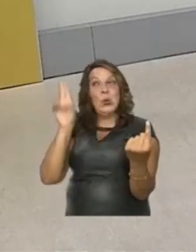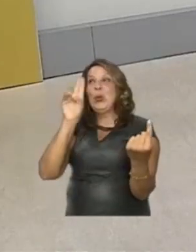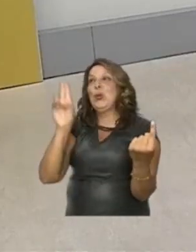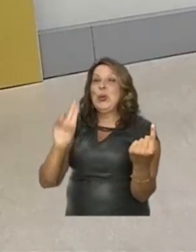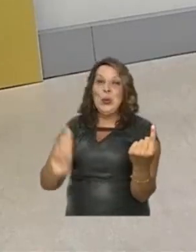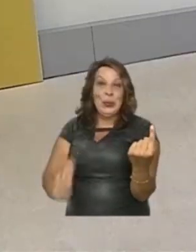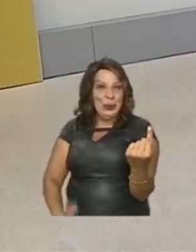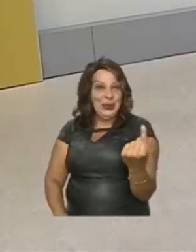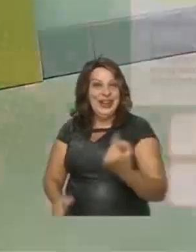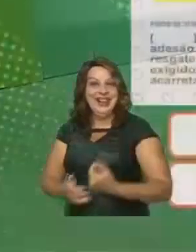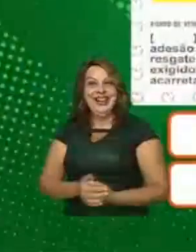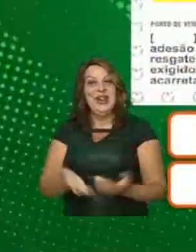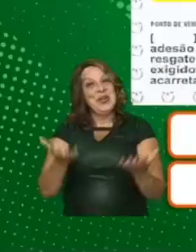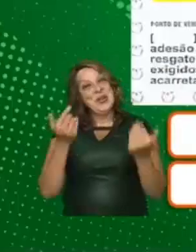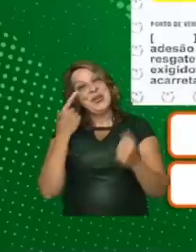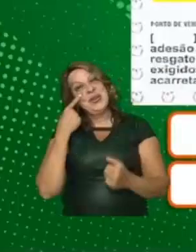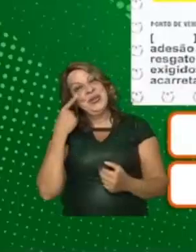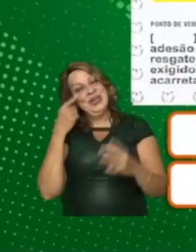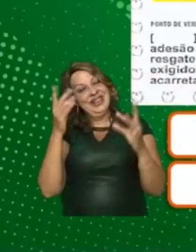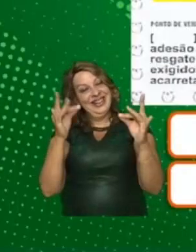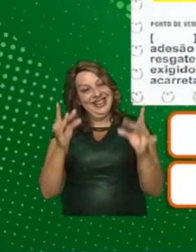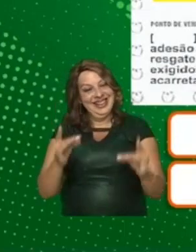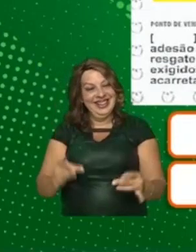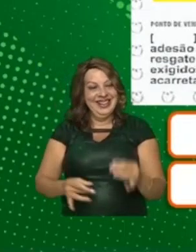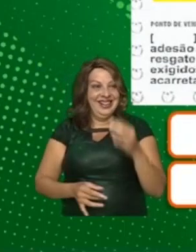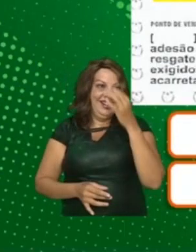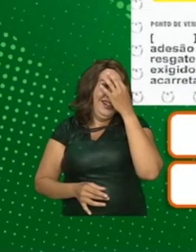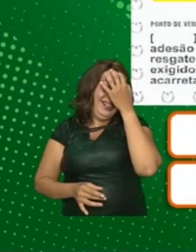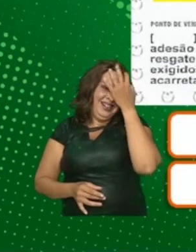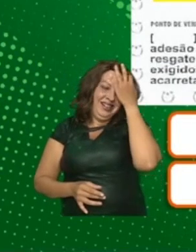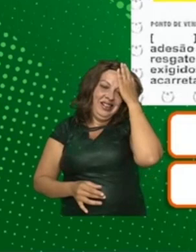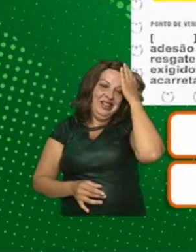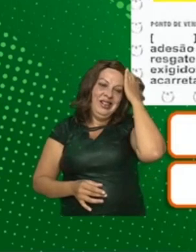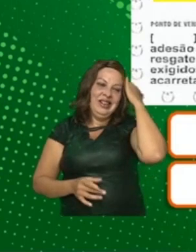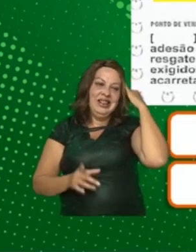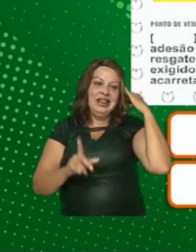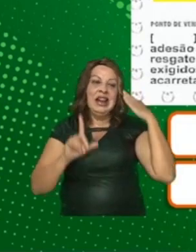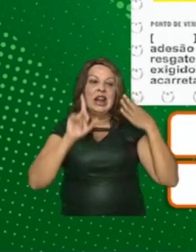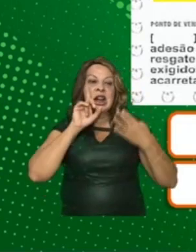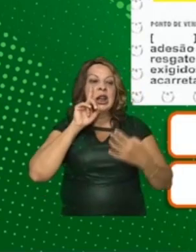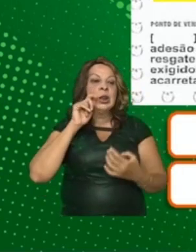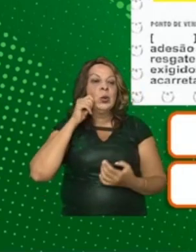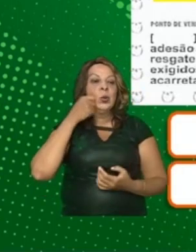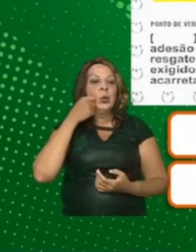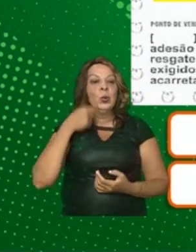Pra tela pra conferir os detalhes aqui, ó. É da capital, é de Aracaju, hein?